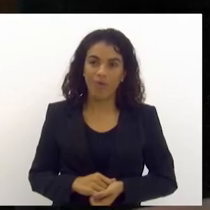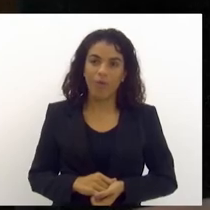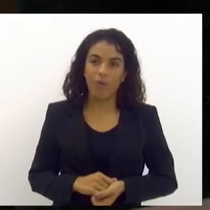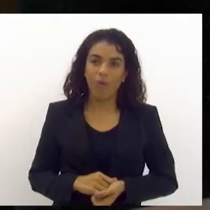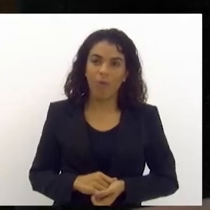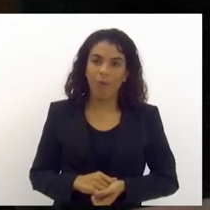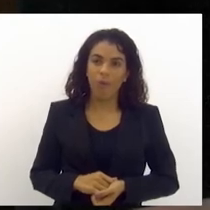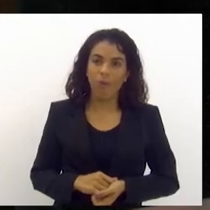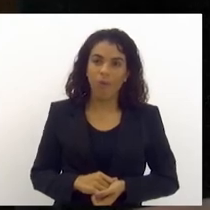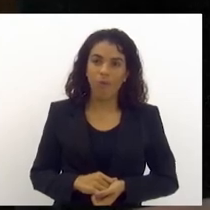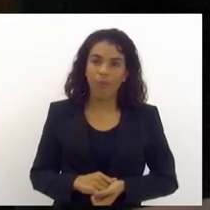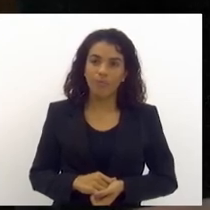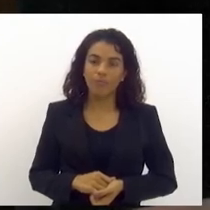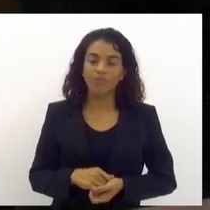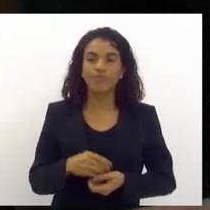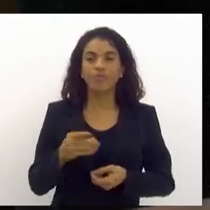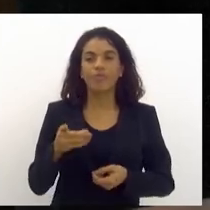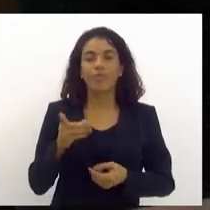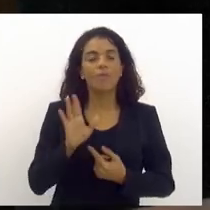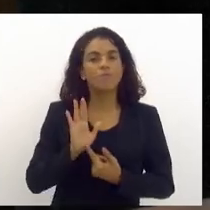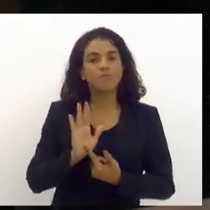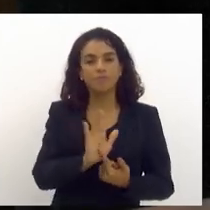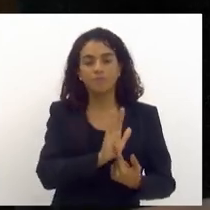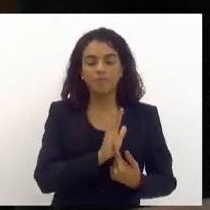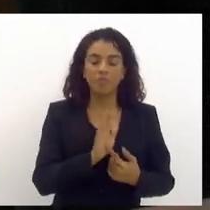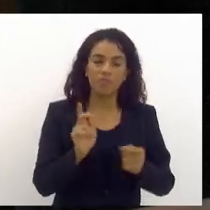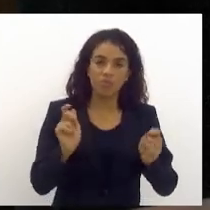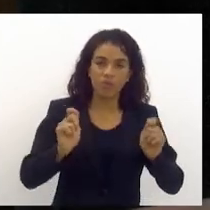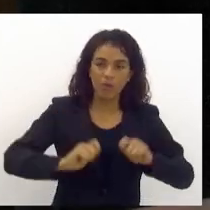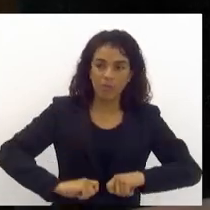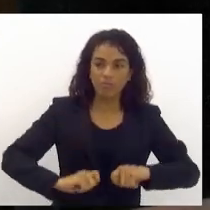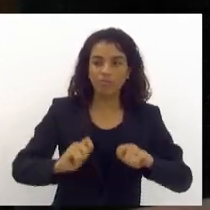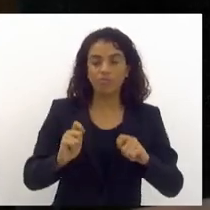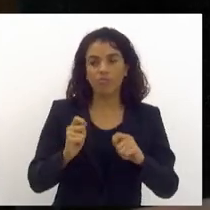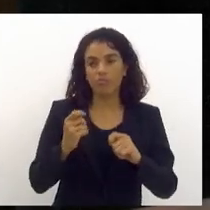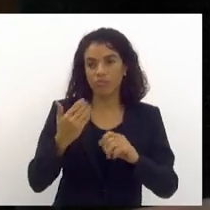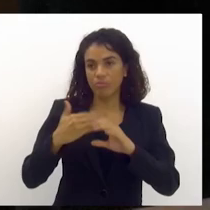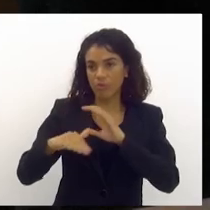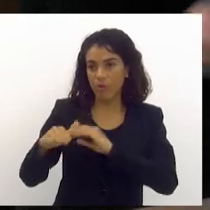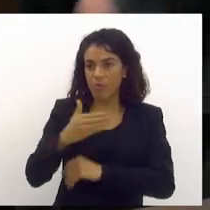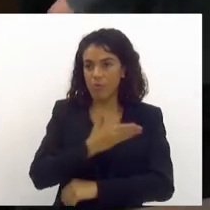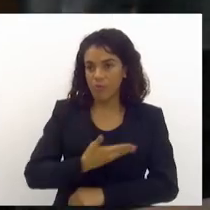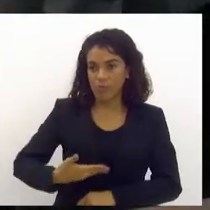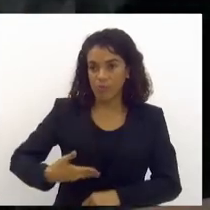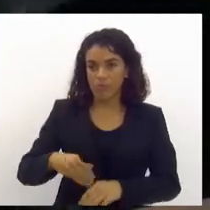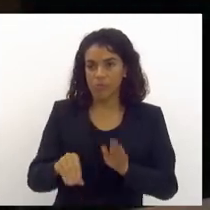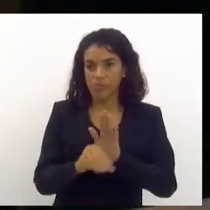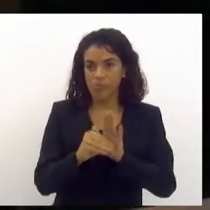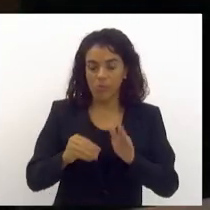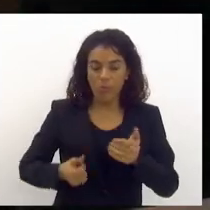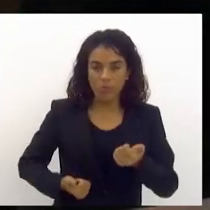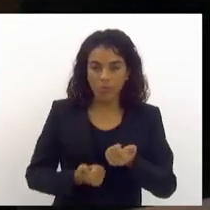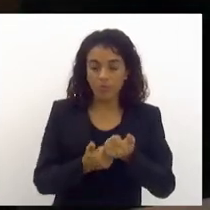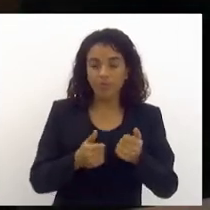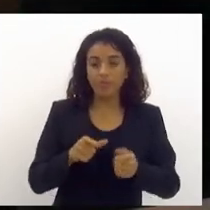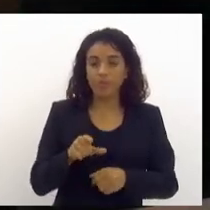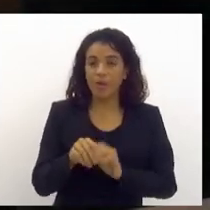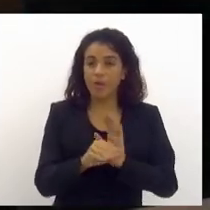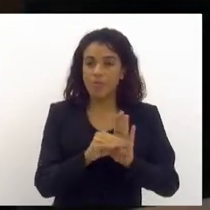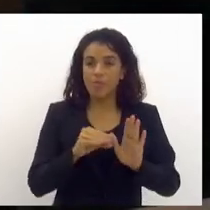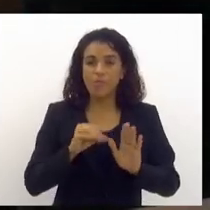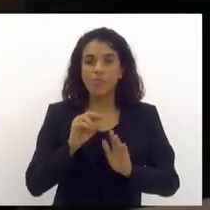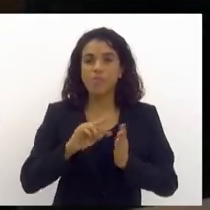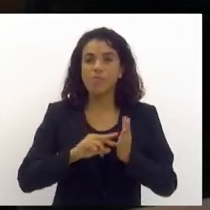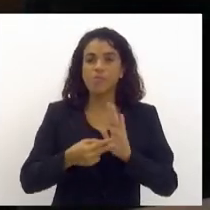parlamento, trazendo aí a possibilidade de uma mensagem do governo com relação à emenda impositiva. Essa emenda nada mais é